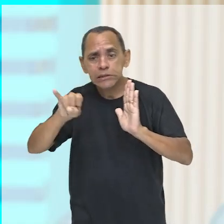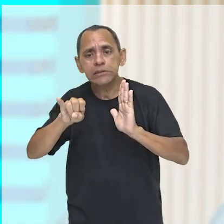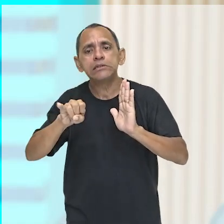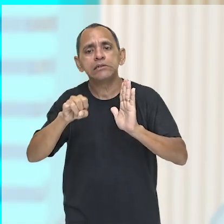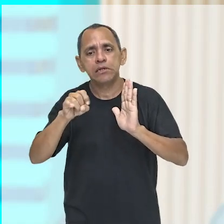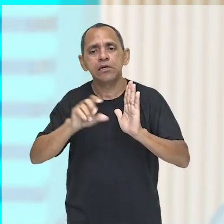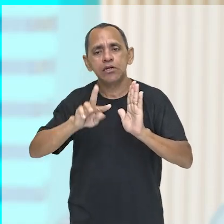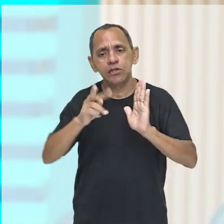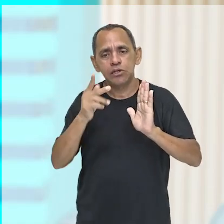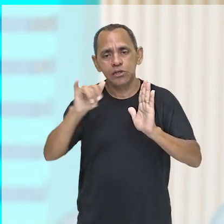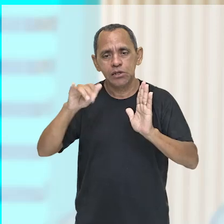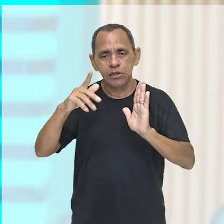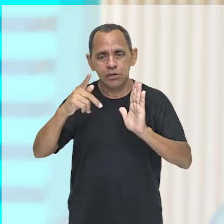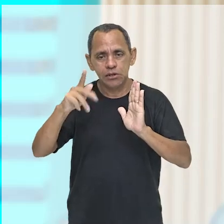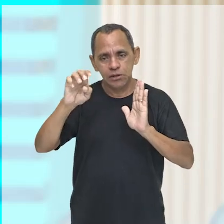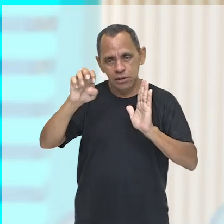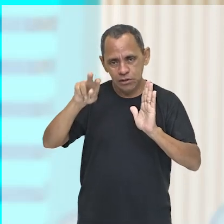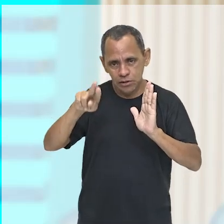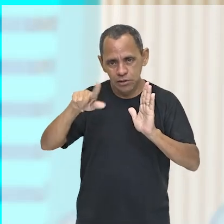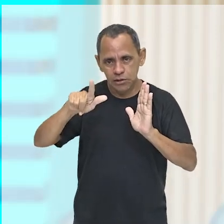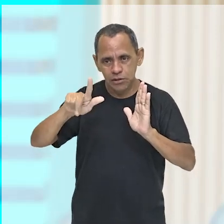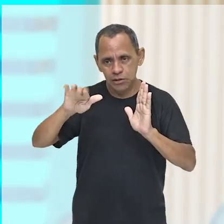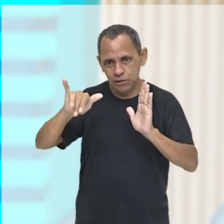é hiperglicemia.